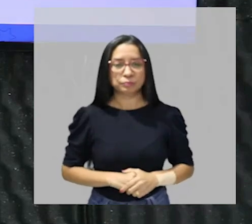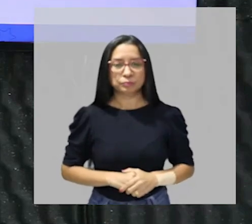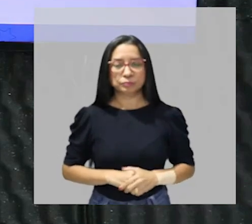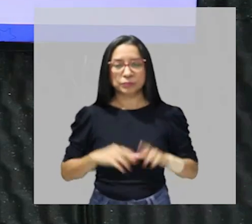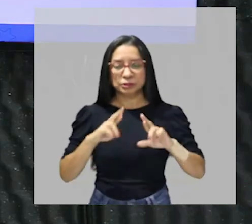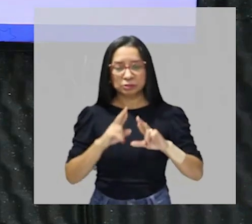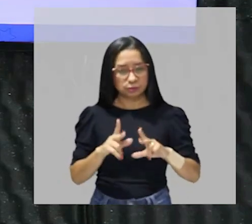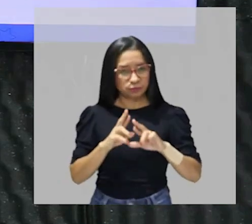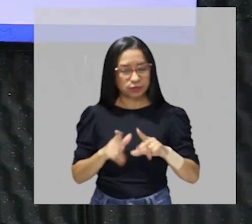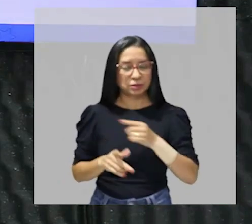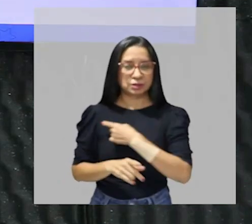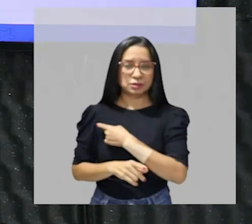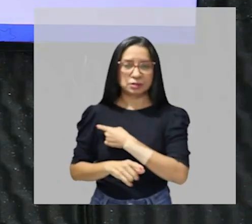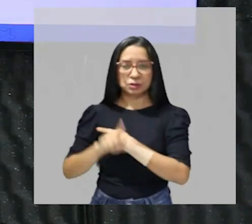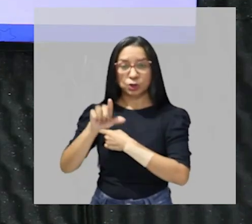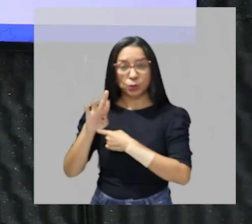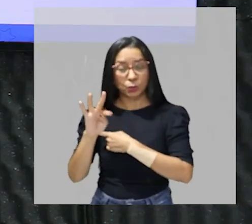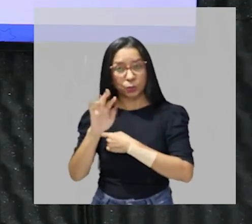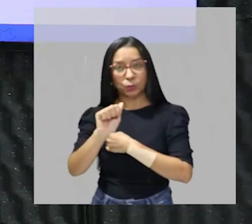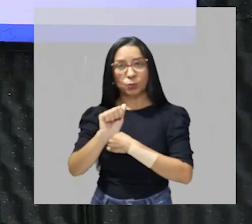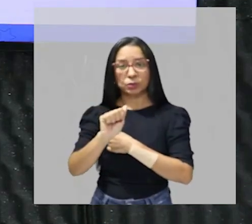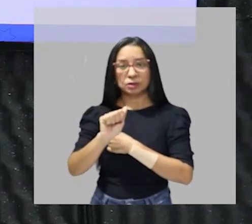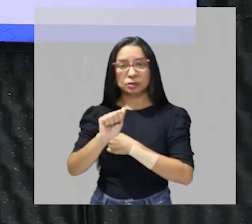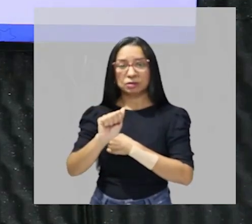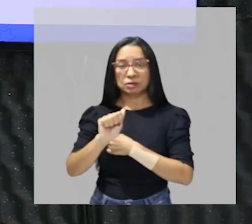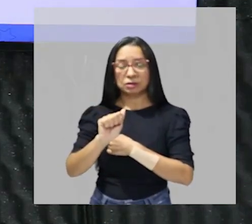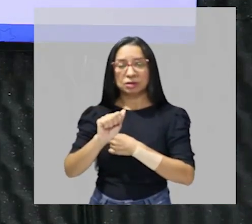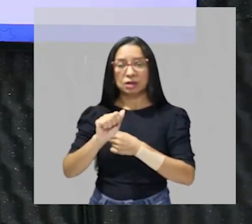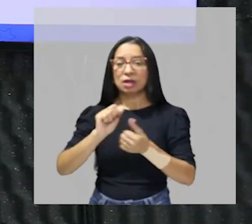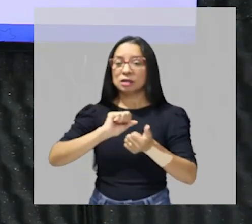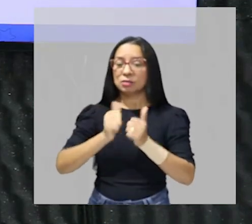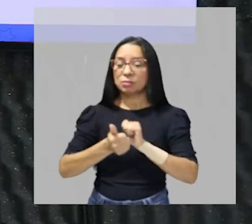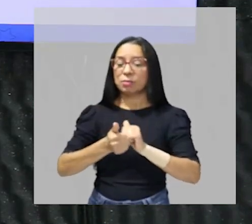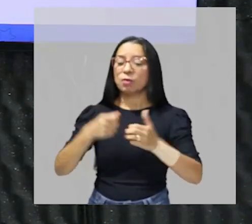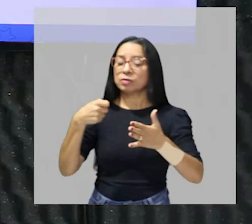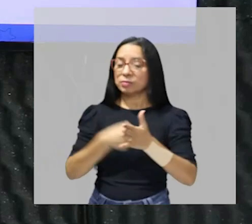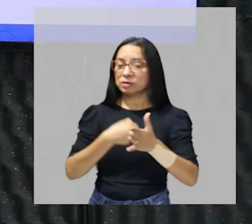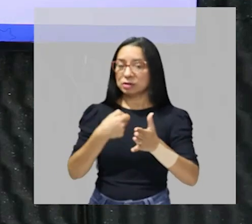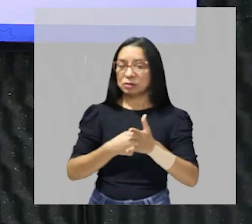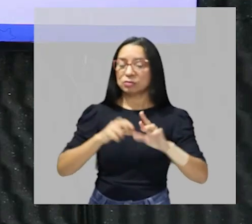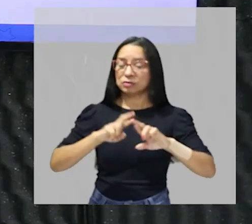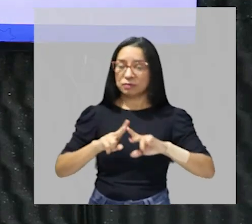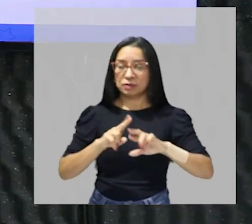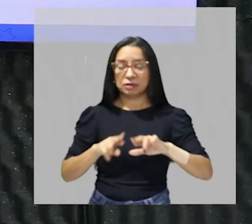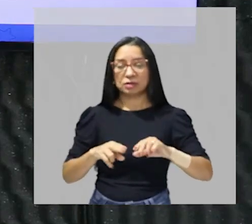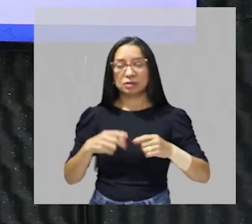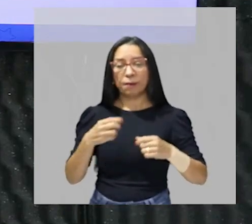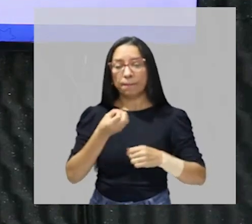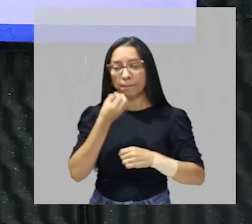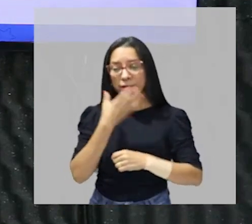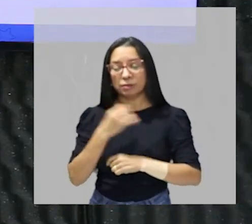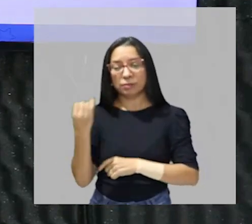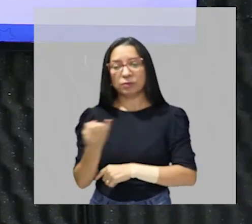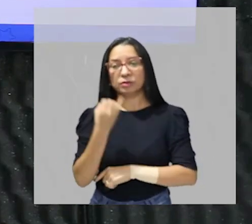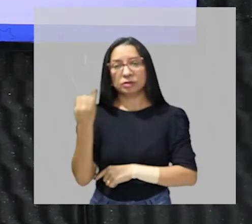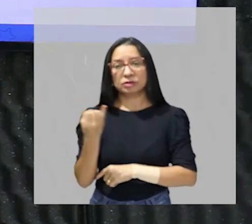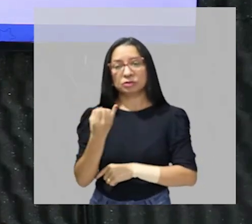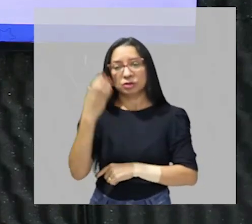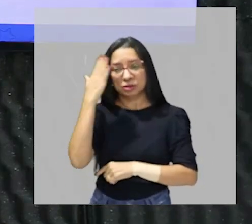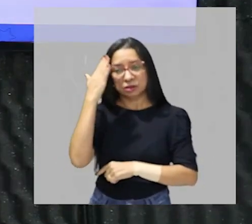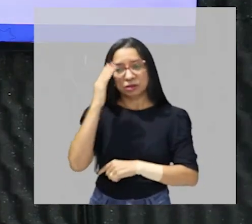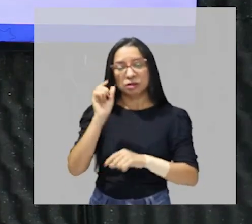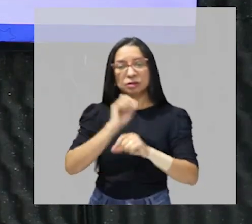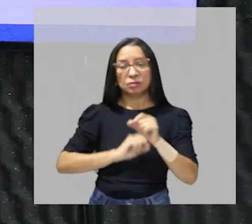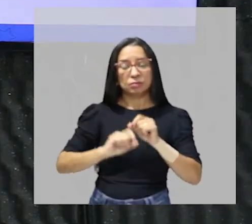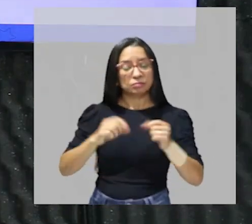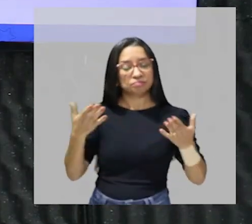Diferença entre luta e arte marcial. Essas diferenças aqui são bem interessantes, eu quero que vocês compreendam isso aqui, prestem bastante atenção agora nesse